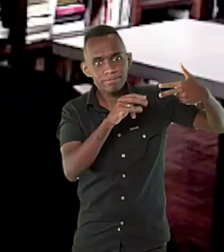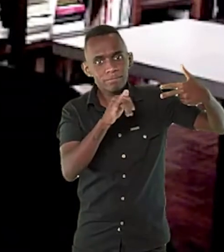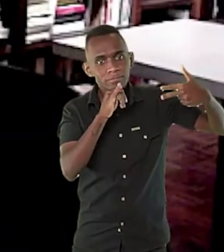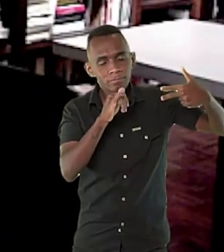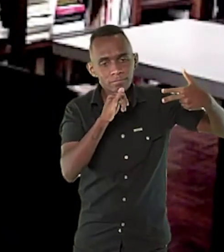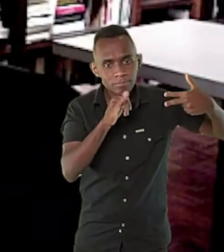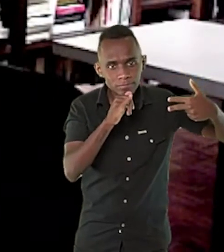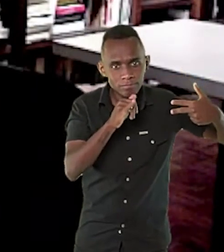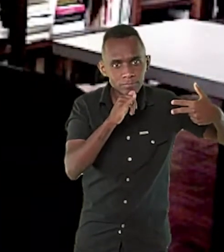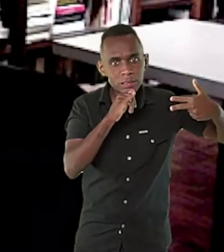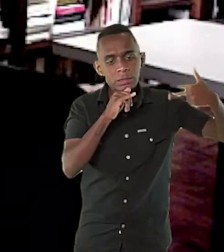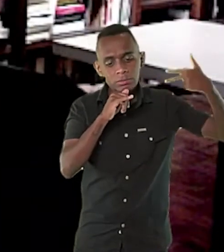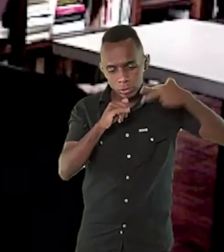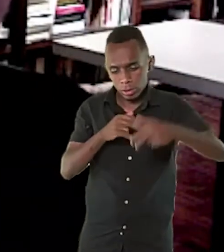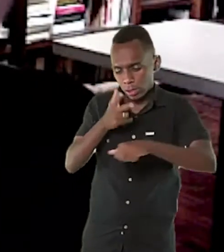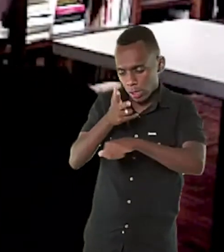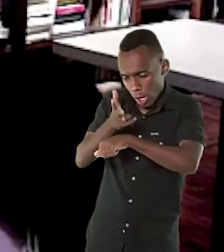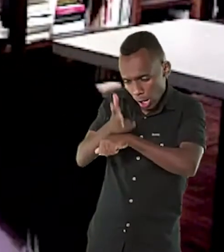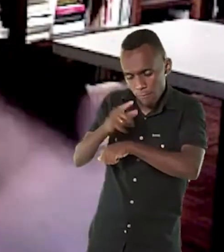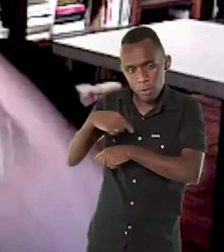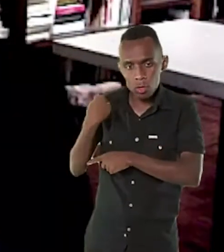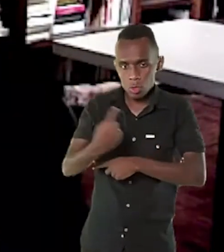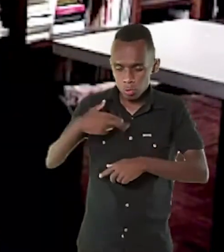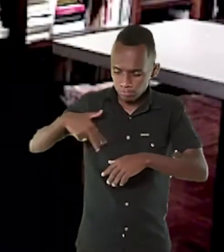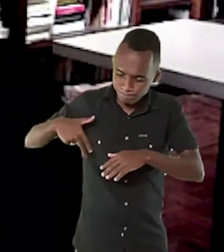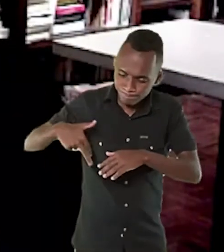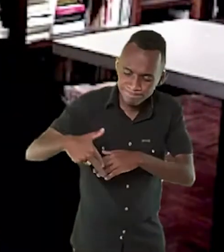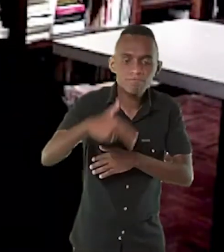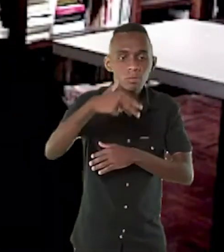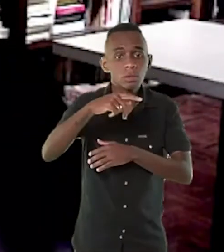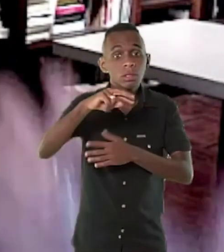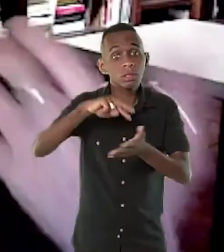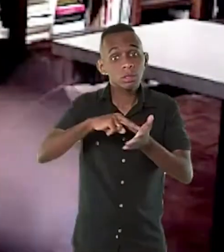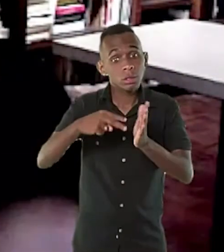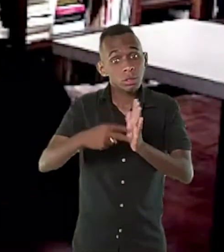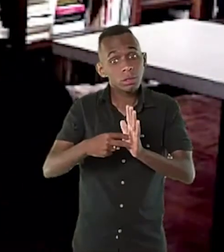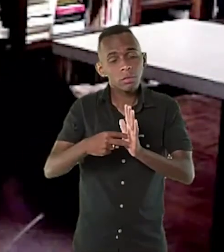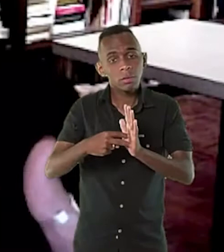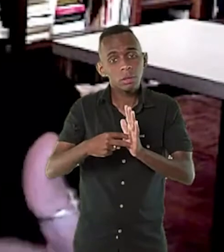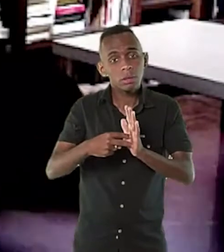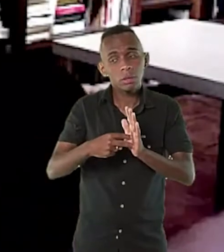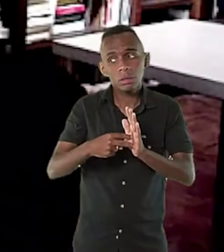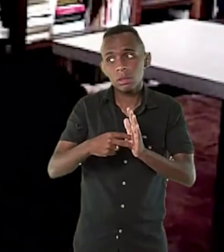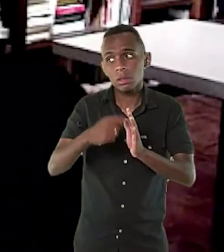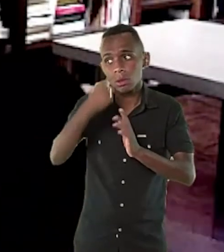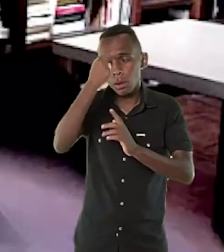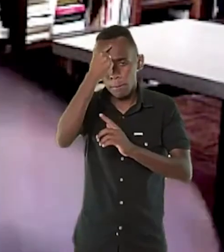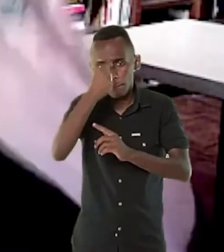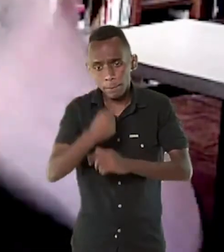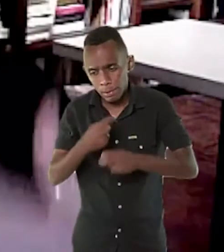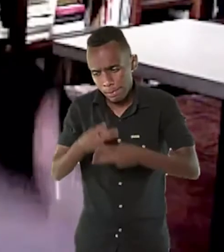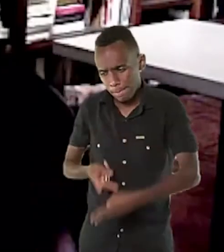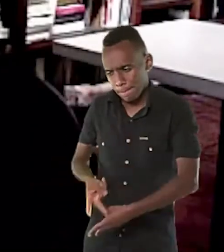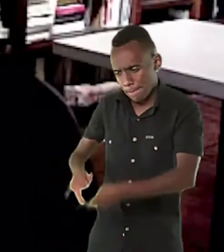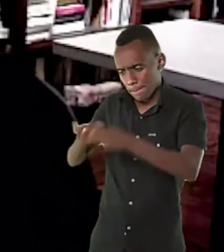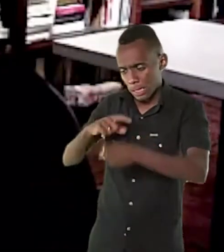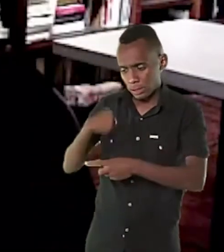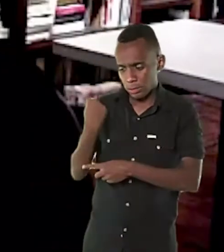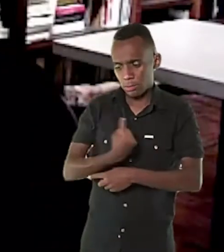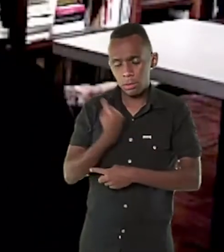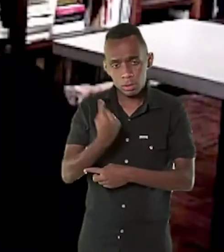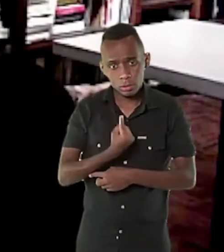azul, vermelha, e que é a leitura termal, né? As câmeras termais, a